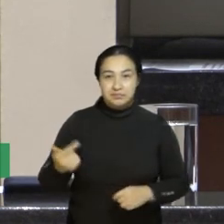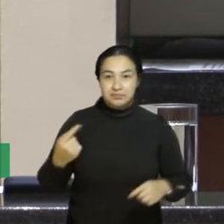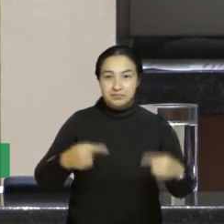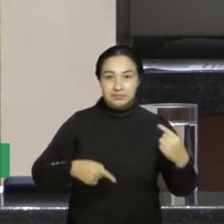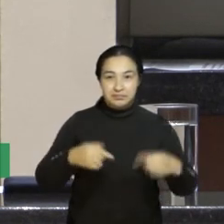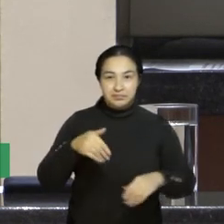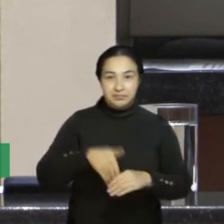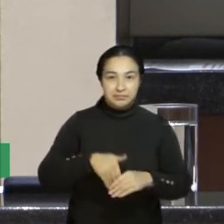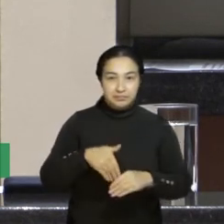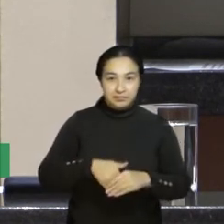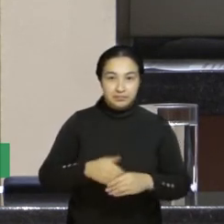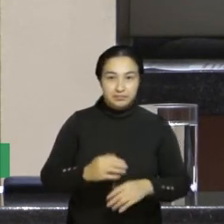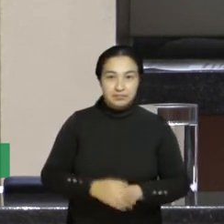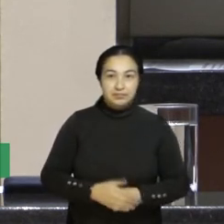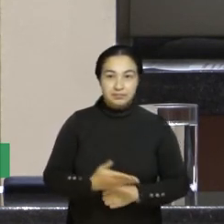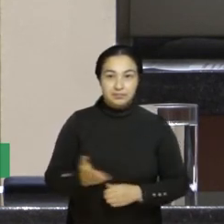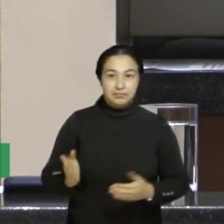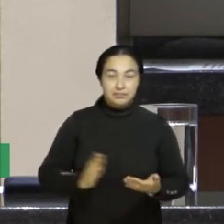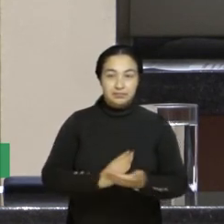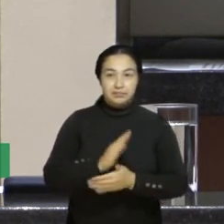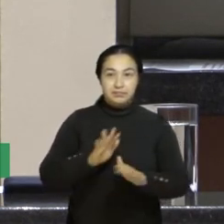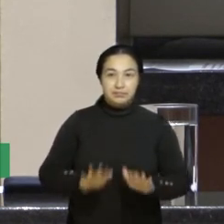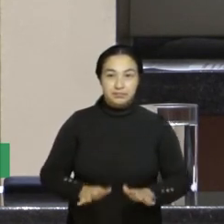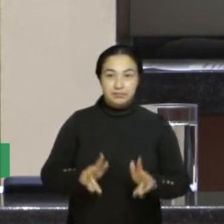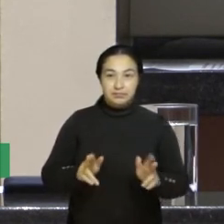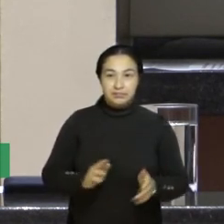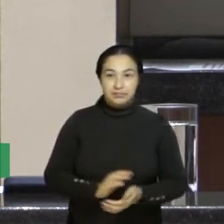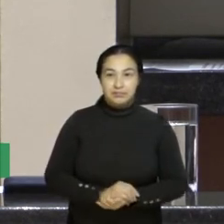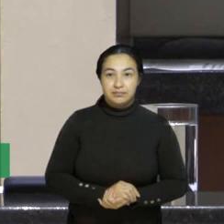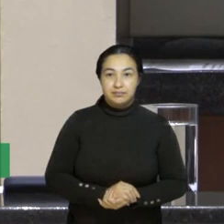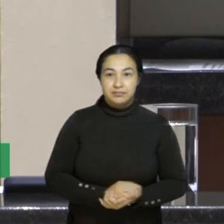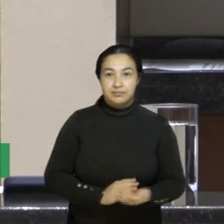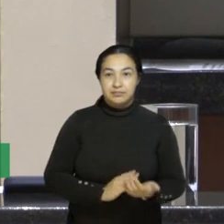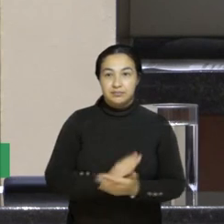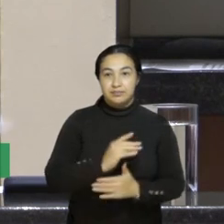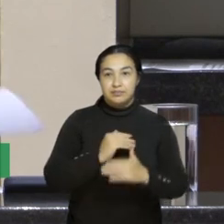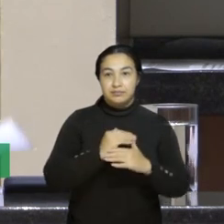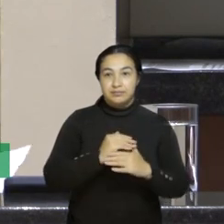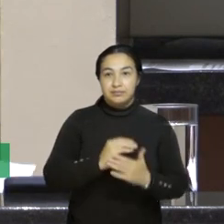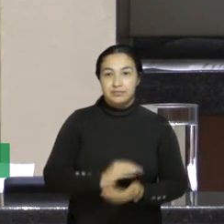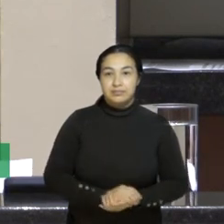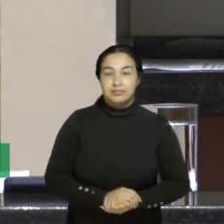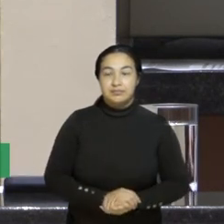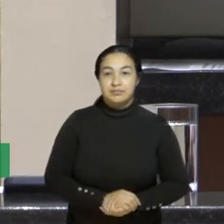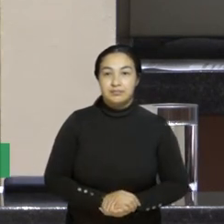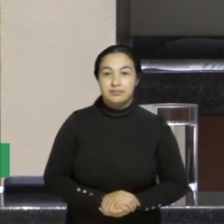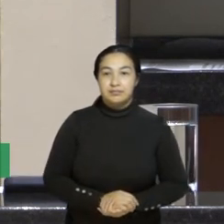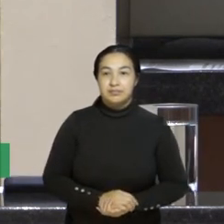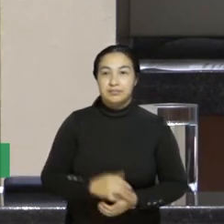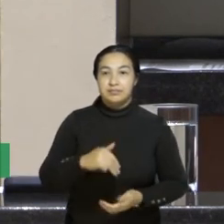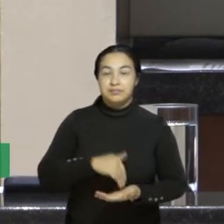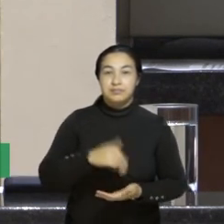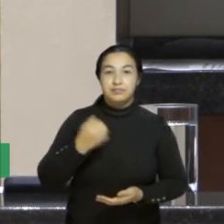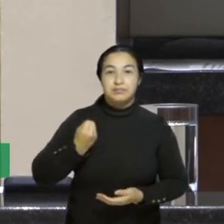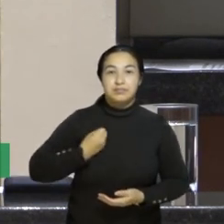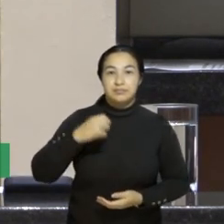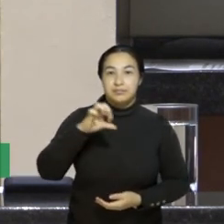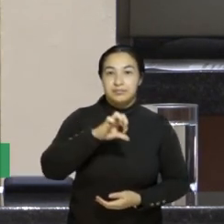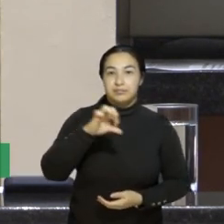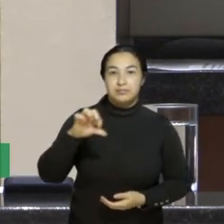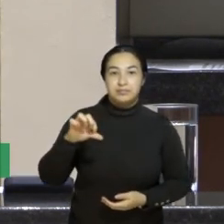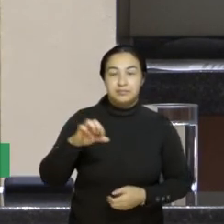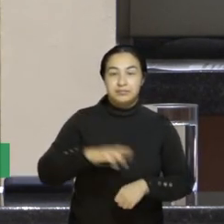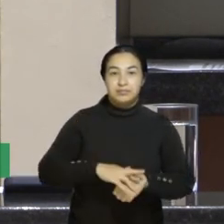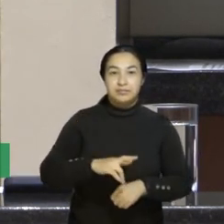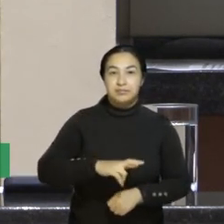em votação, deputados que aprovam, permaneçam como se encontra. Aprovado por unanimidade, moções, moção 99,